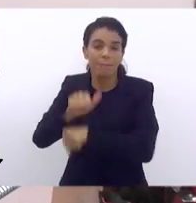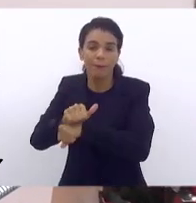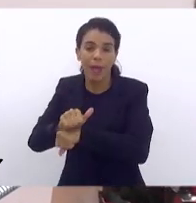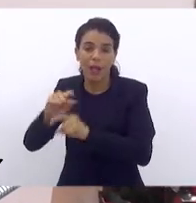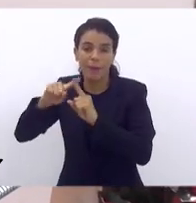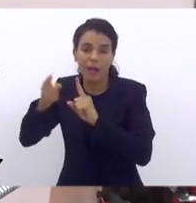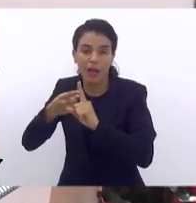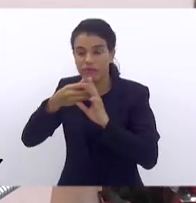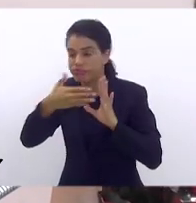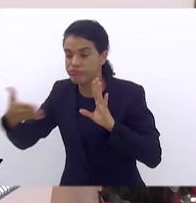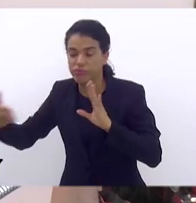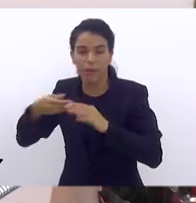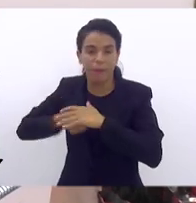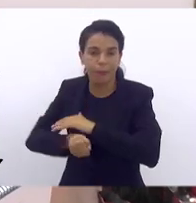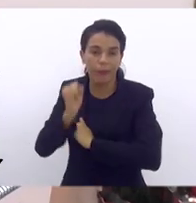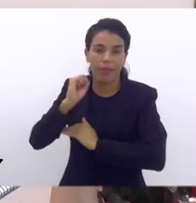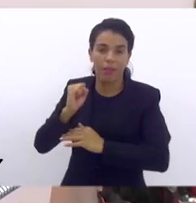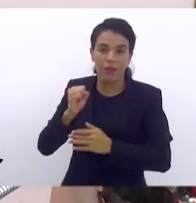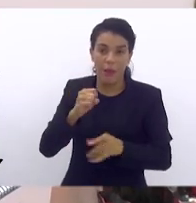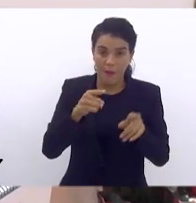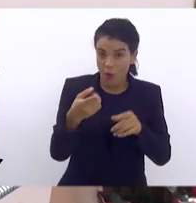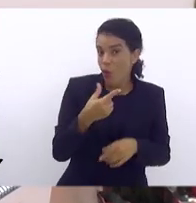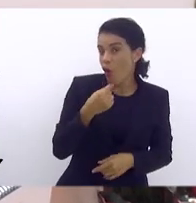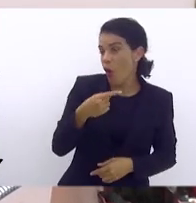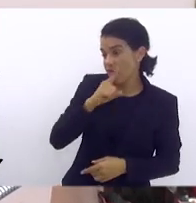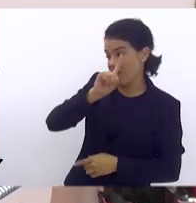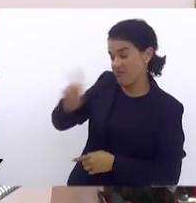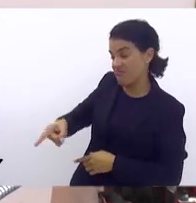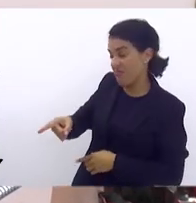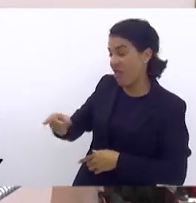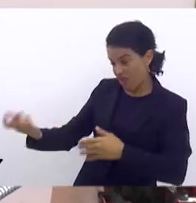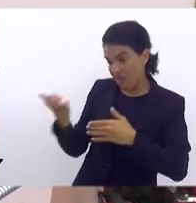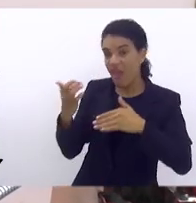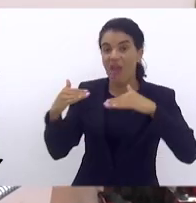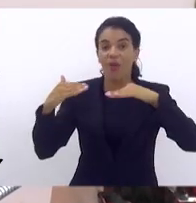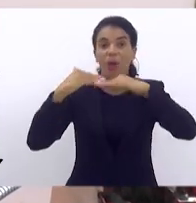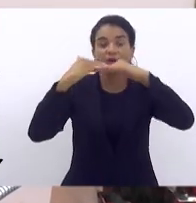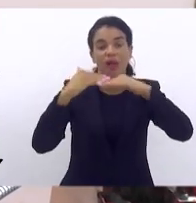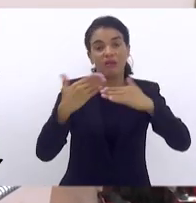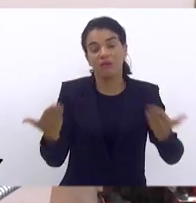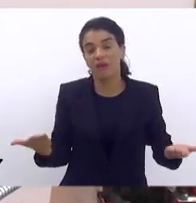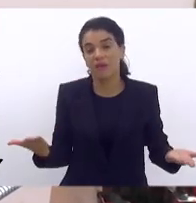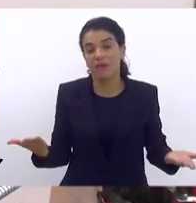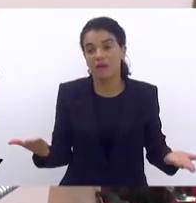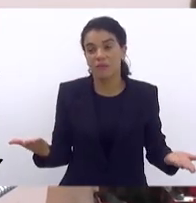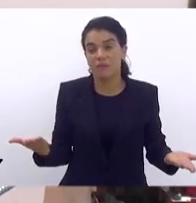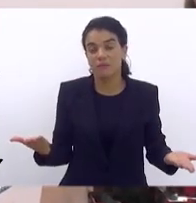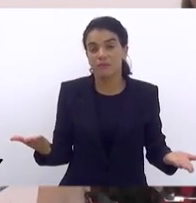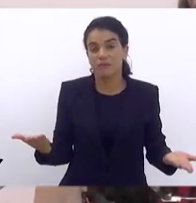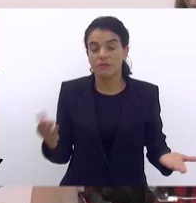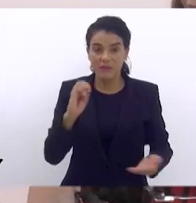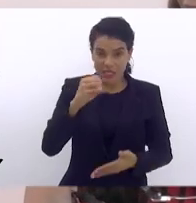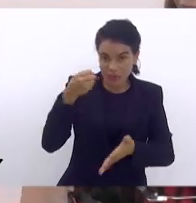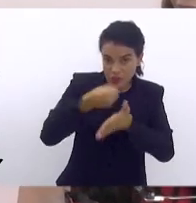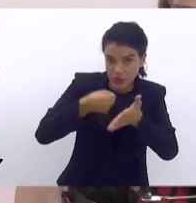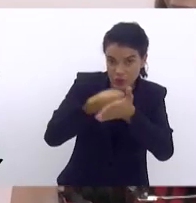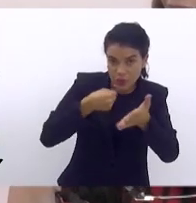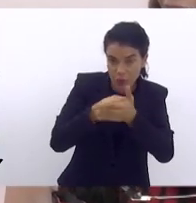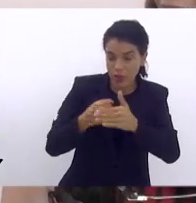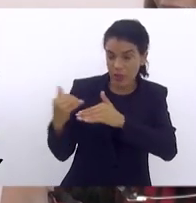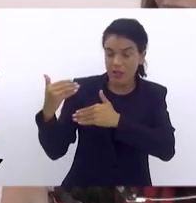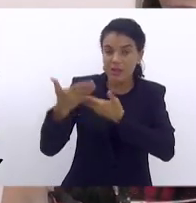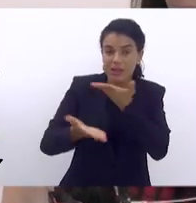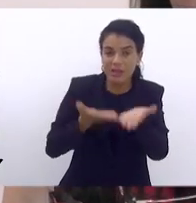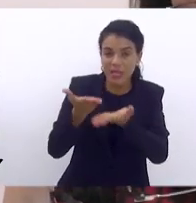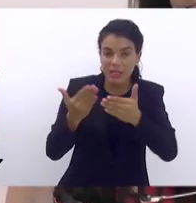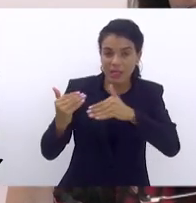luta para ser tratada que nem homem eles vão falar ué mas se vocês querem igualdade é isso que a gente vai te dar a gente quer uma pessoa 10 anos Então se a gente luta aqui para que todos sejam tratados